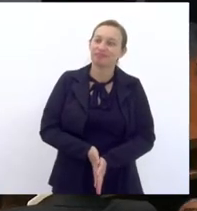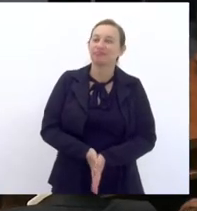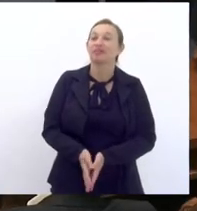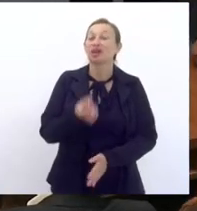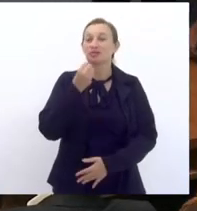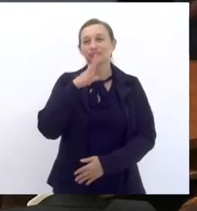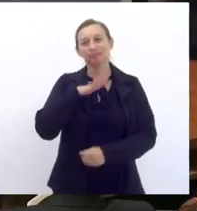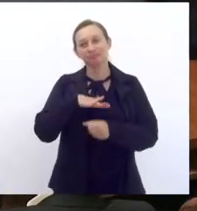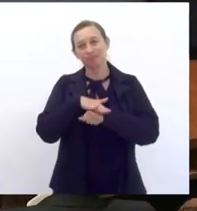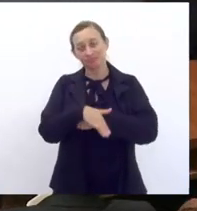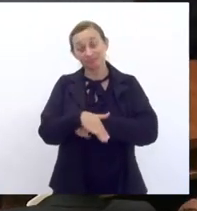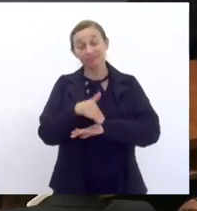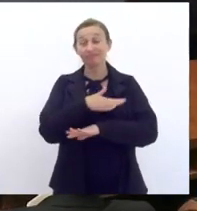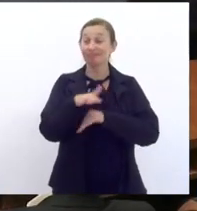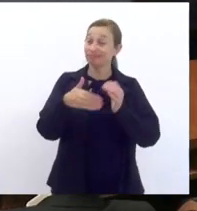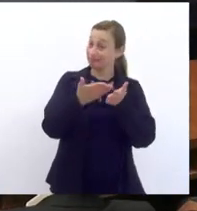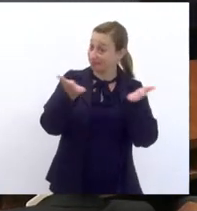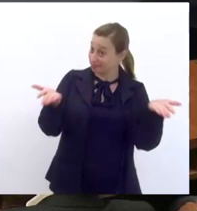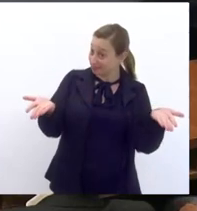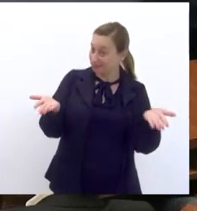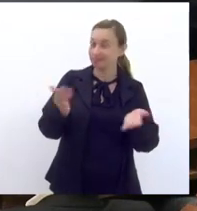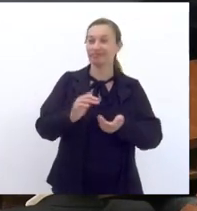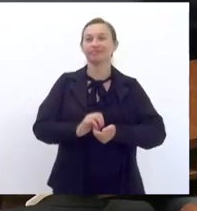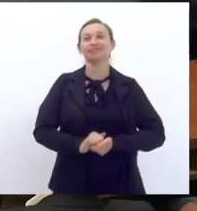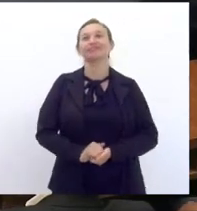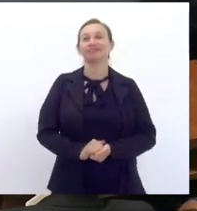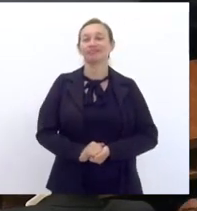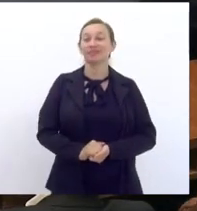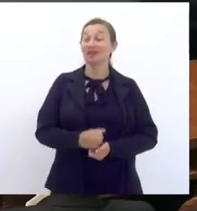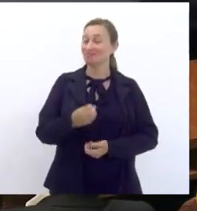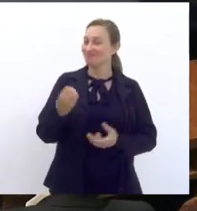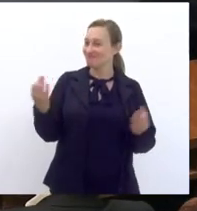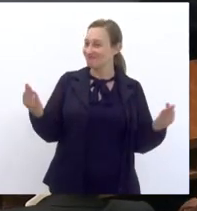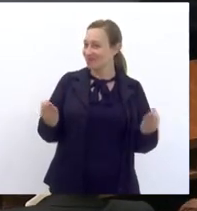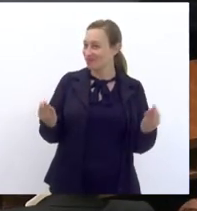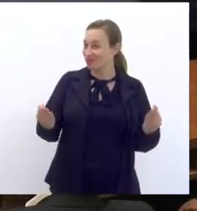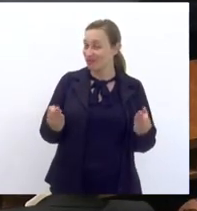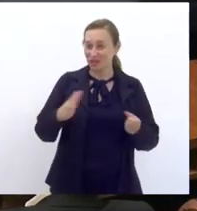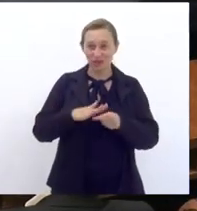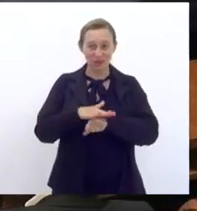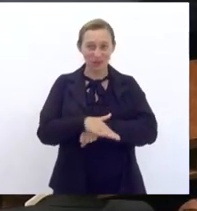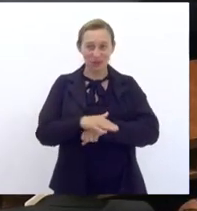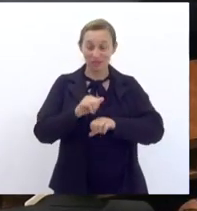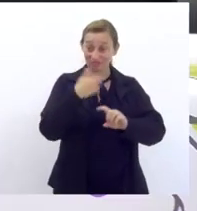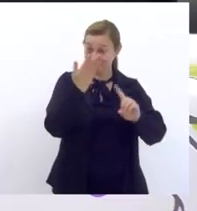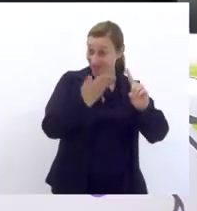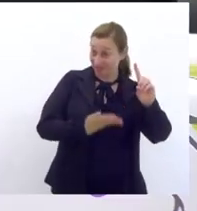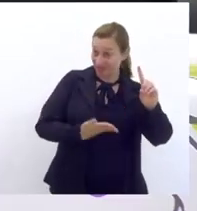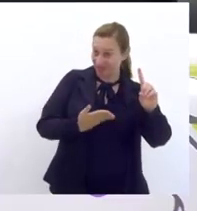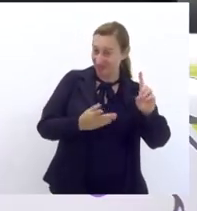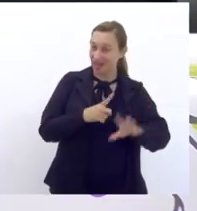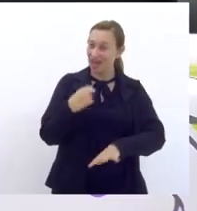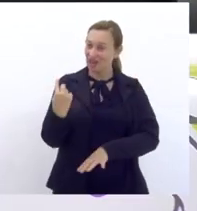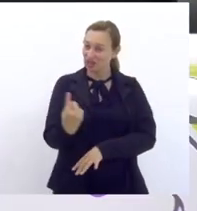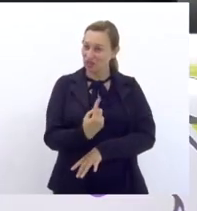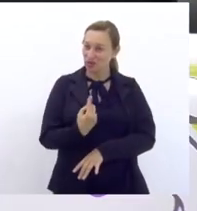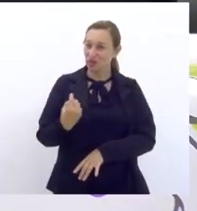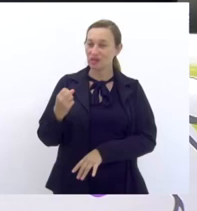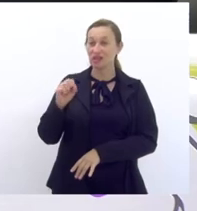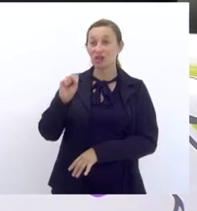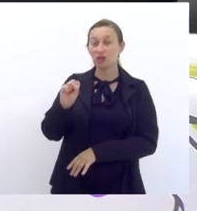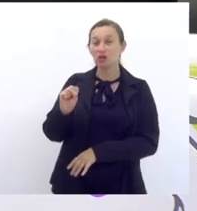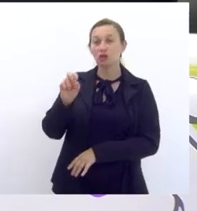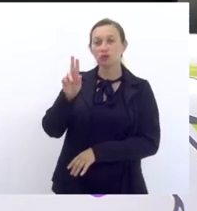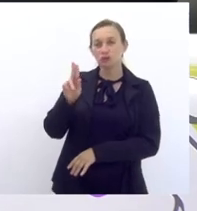Boa noite muito boa noite a todos belíssima noite de homenagem a Nossa suipa